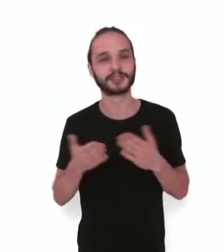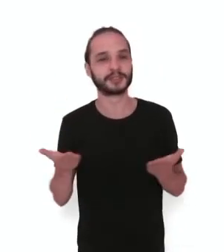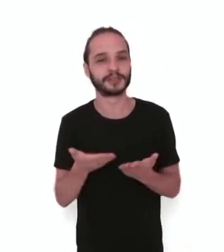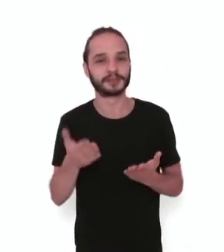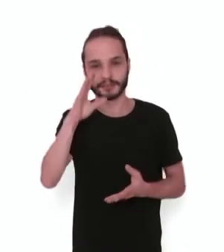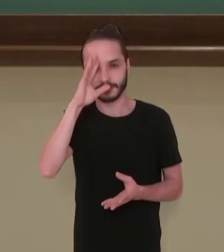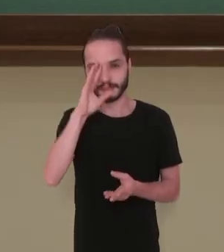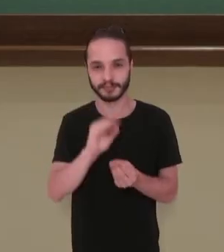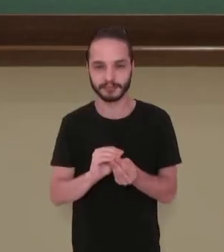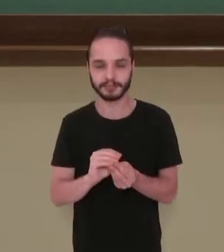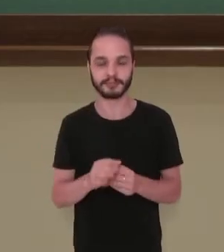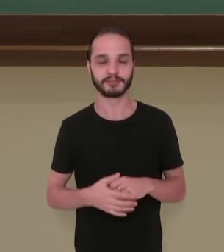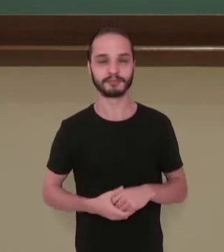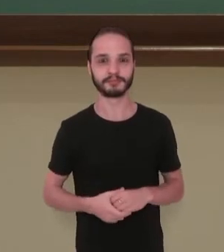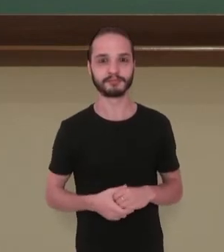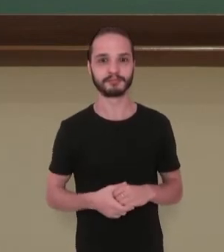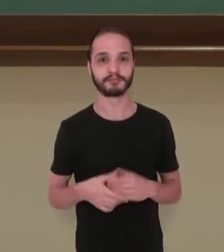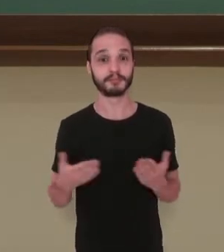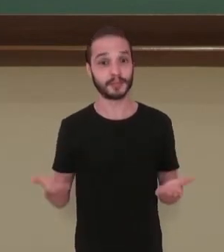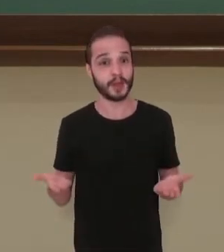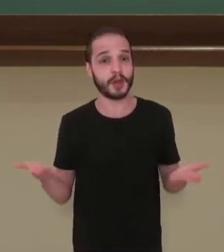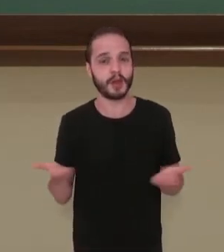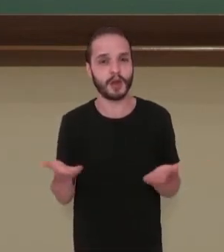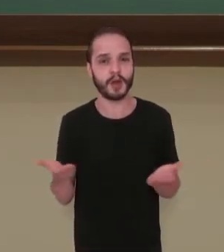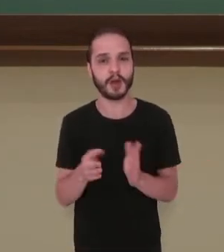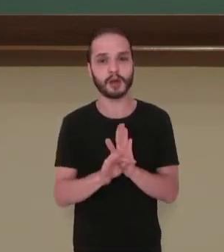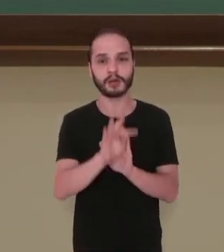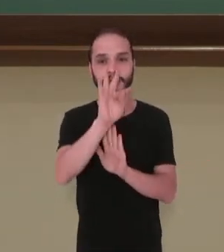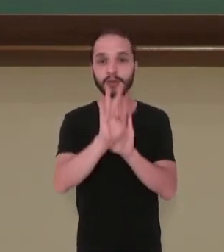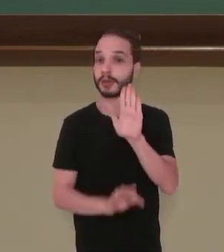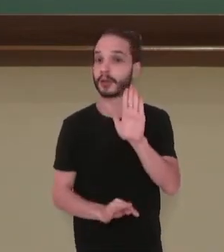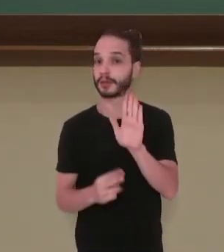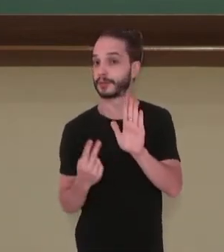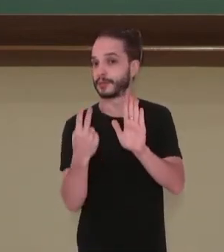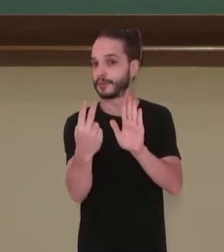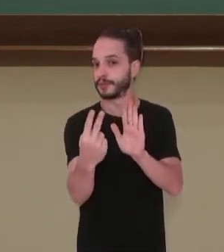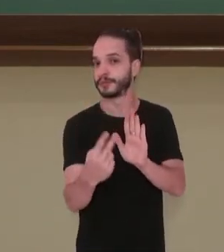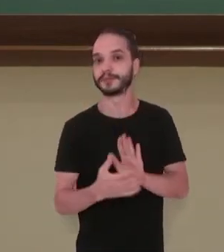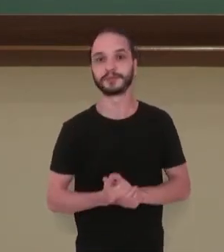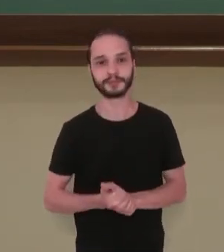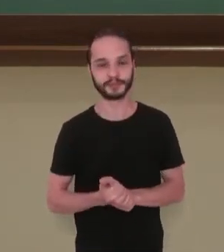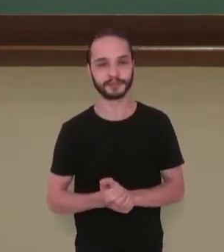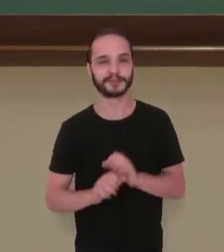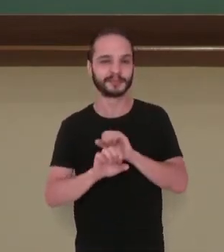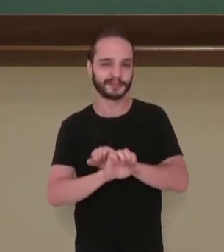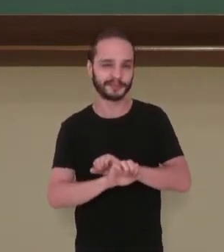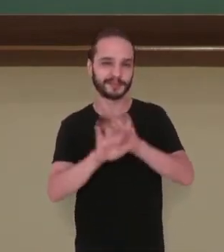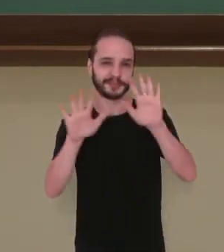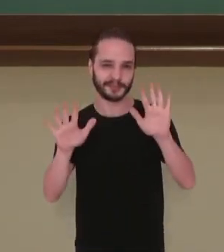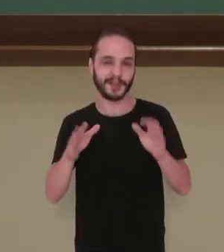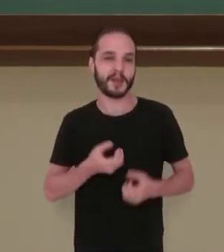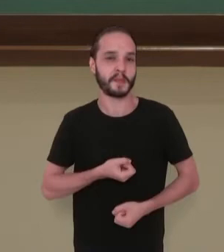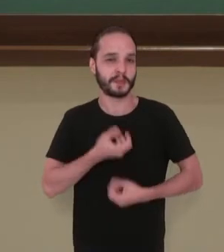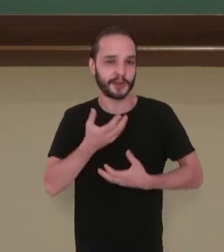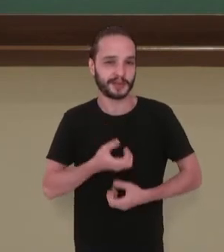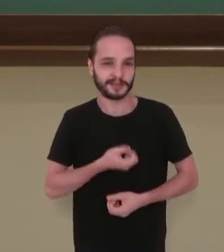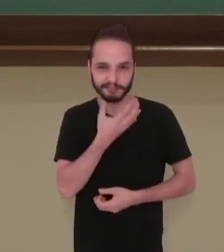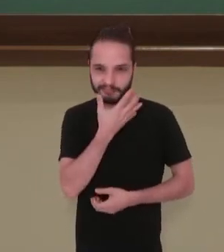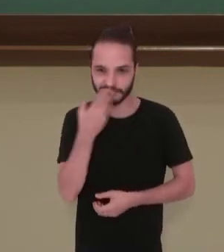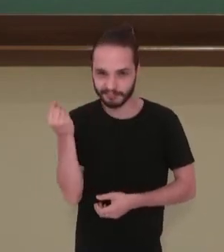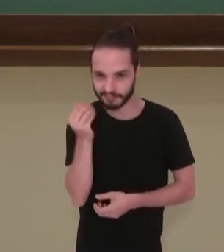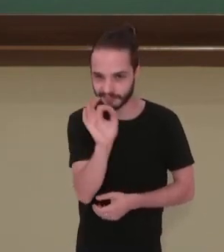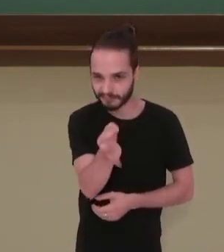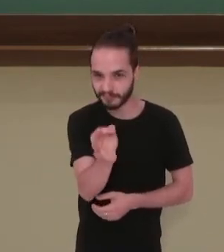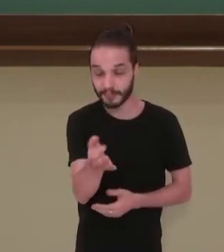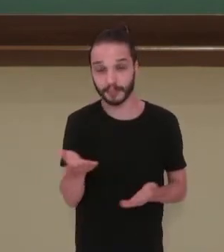interpretação. Com isso, chegamos ao texto 2. Claro que você gosta de poesia, não é mesmo? E eu tenho um